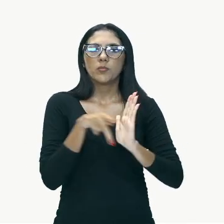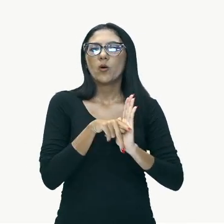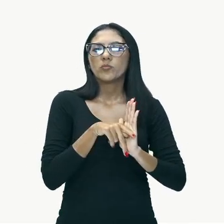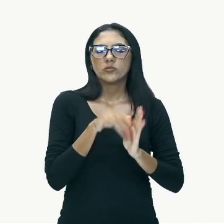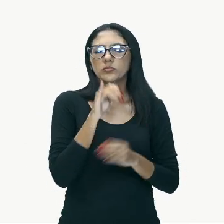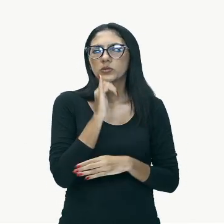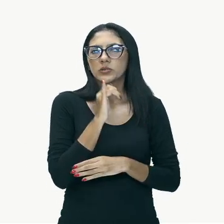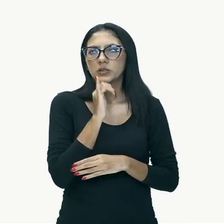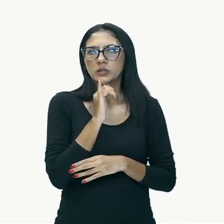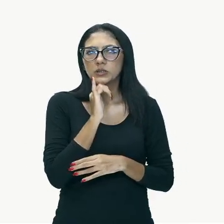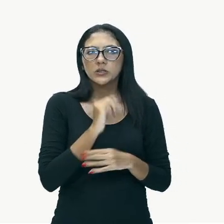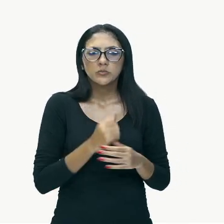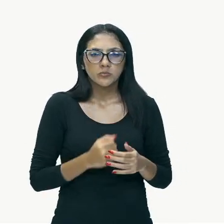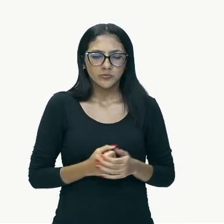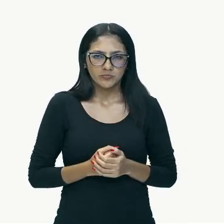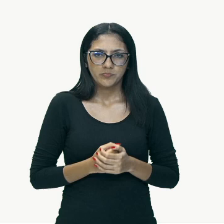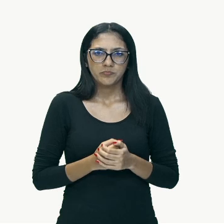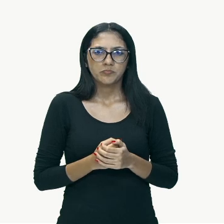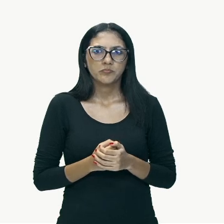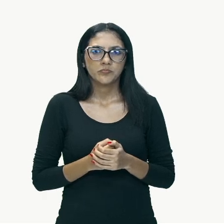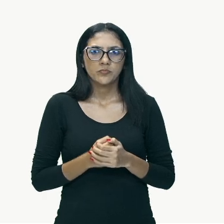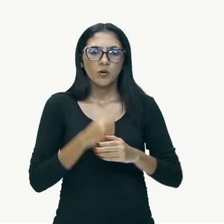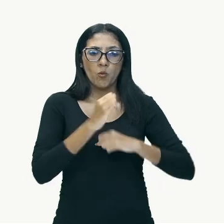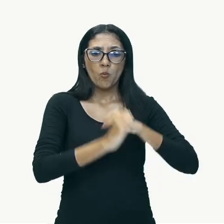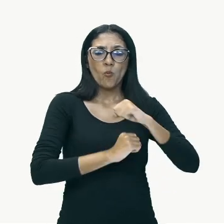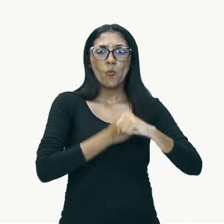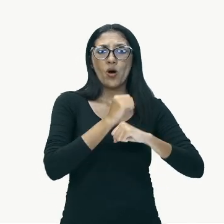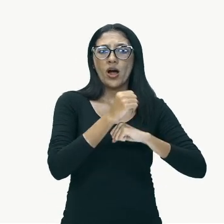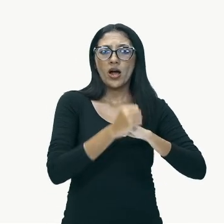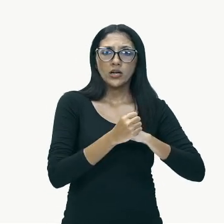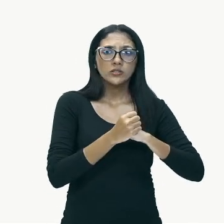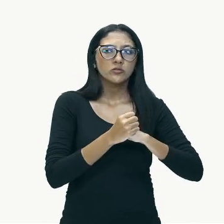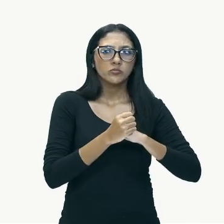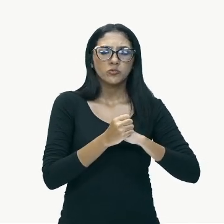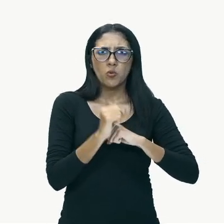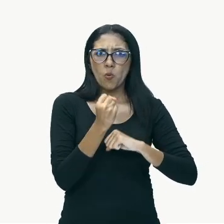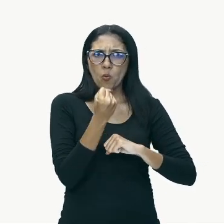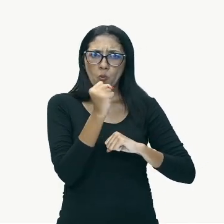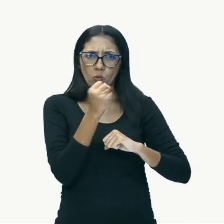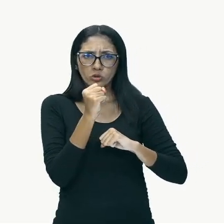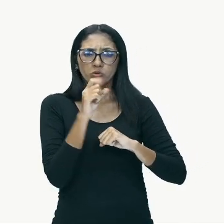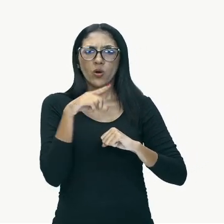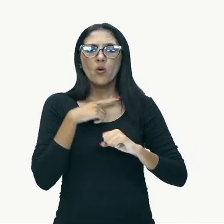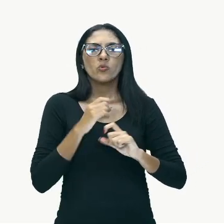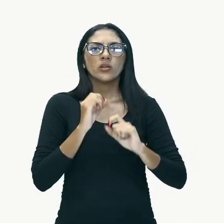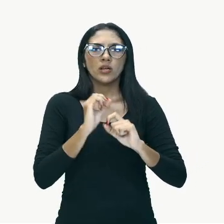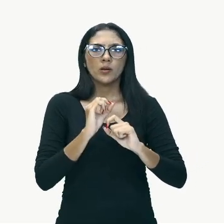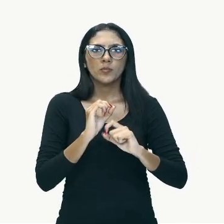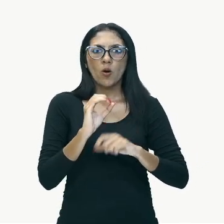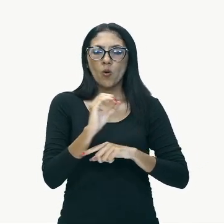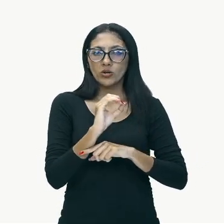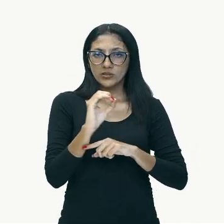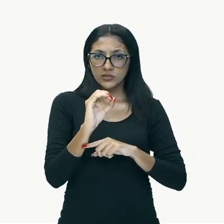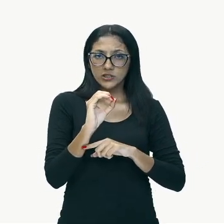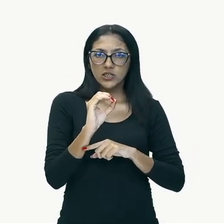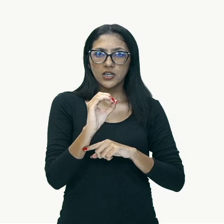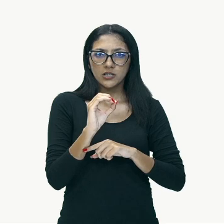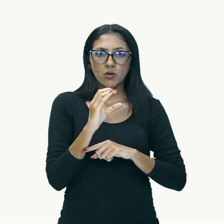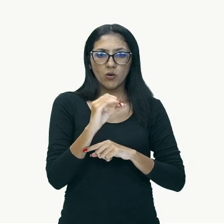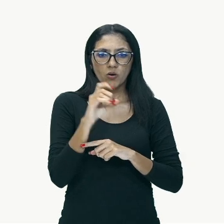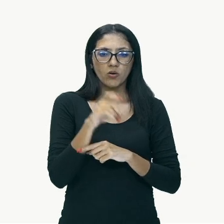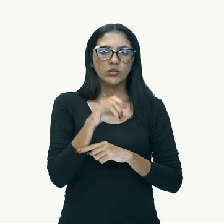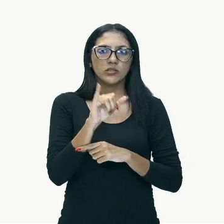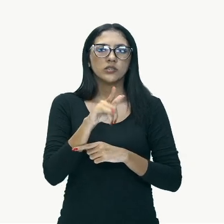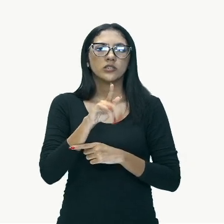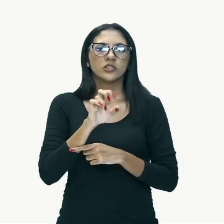o átomo de número atômico 8 sempre vai ser o oxigênio. O átomo de número atômico 7 vai